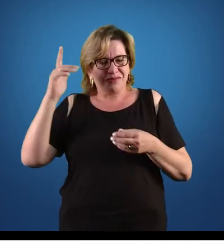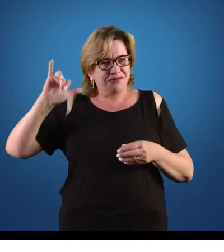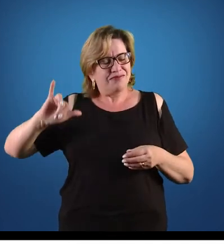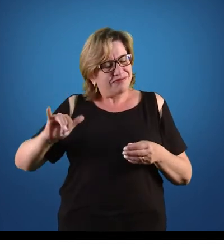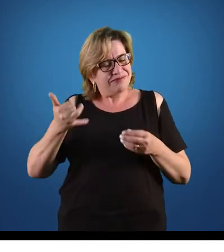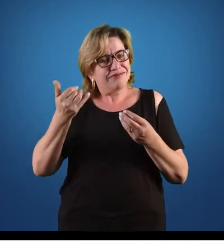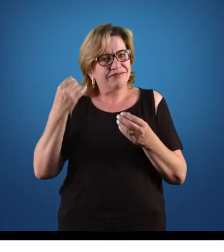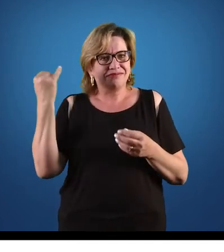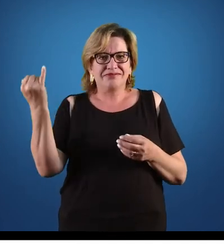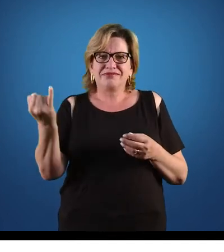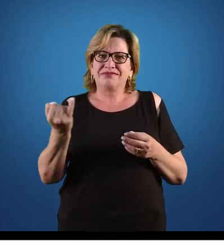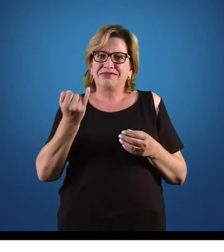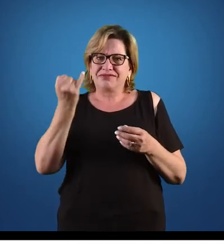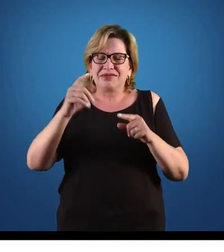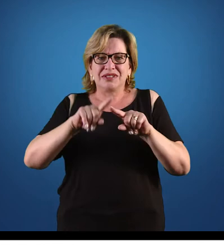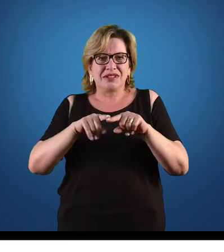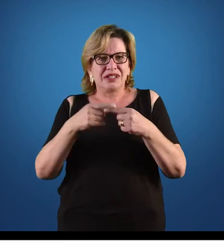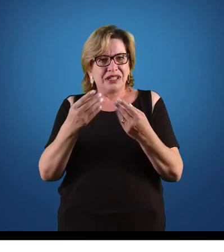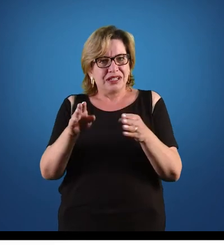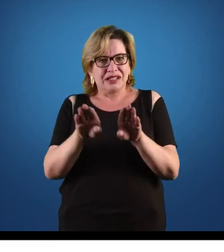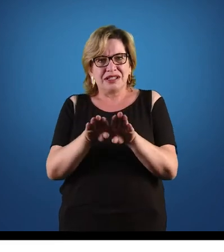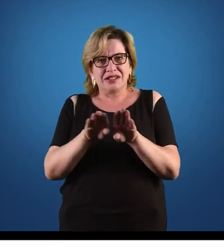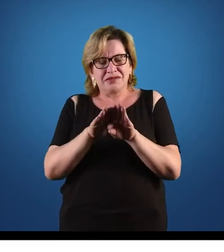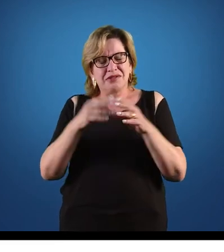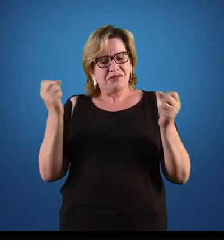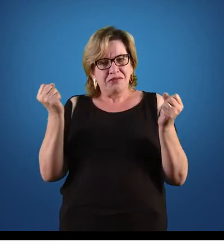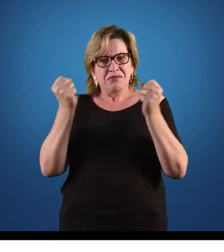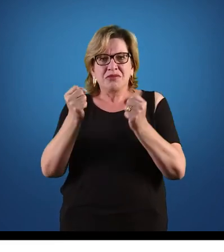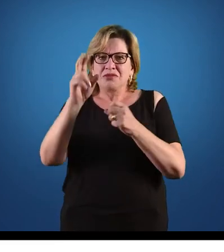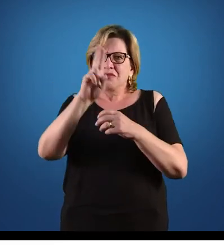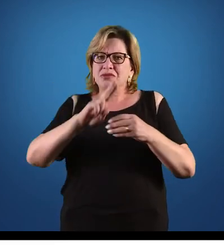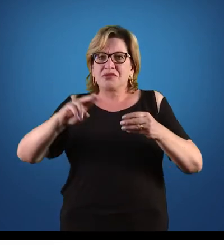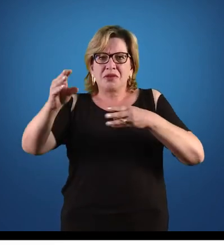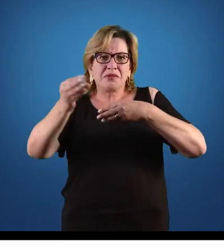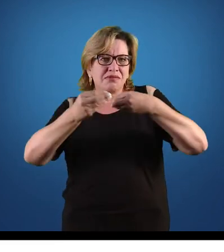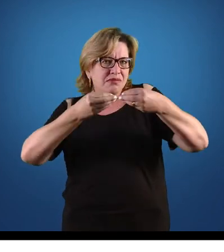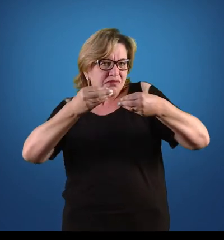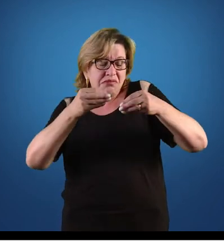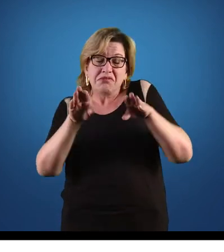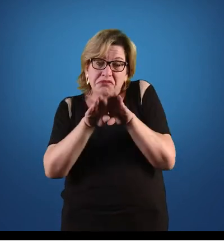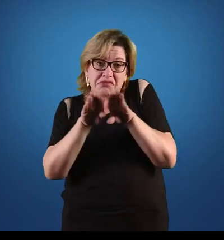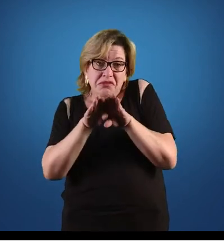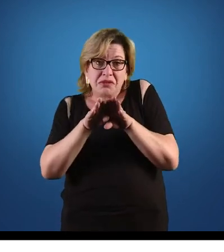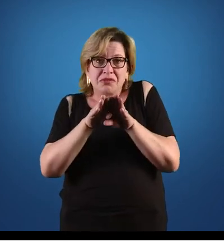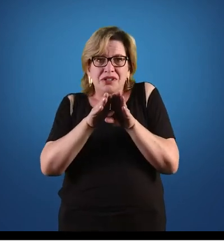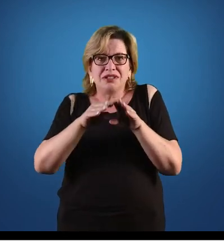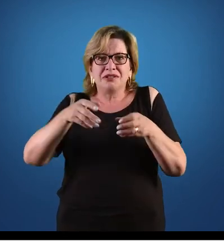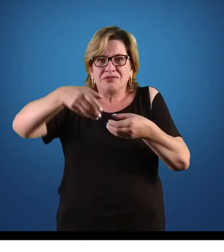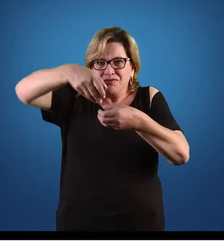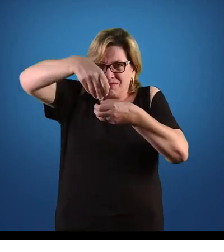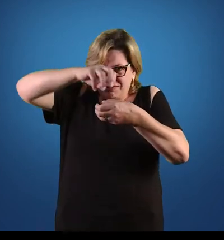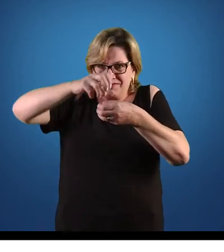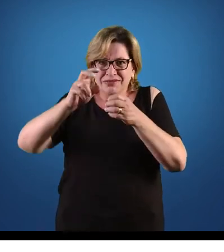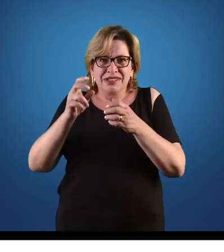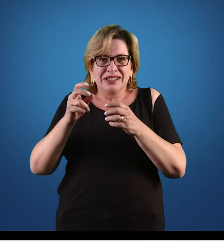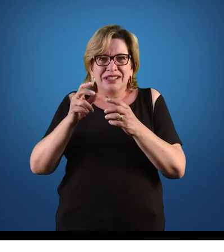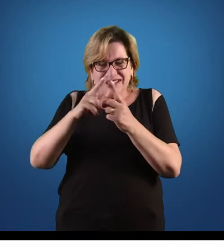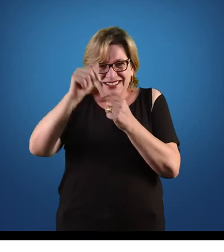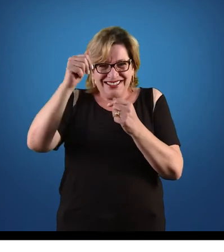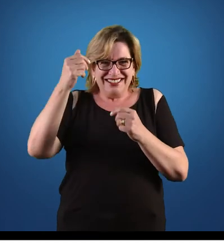elas. Mas você pode fazer também com qualquer matéria plástica transparente, inclusive garrafa PET. Eu já fiz com os meus alunos, funciona também,